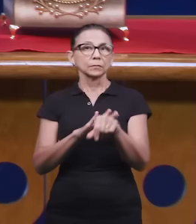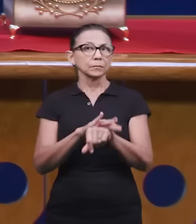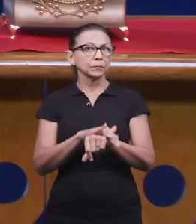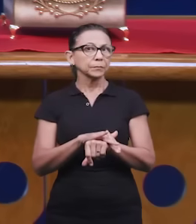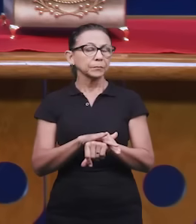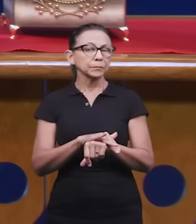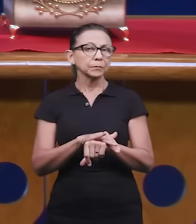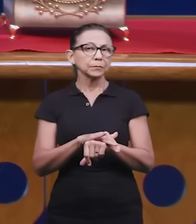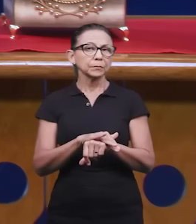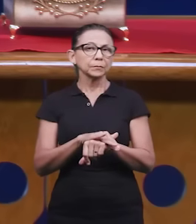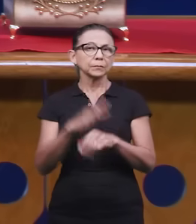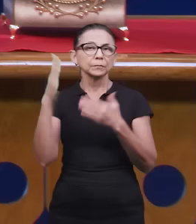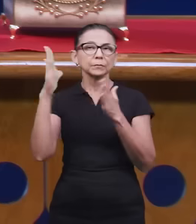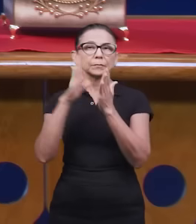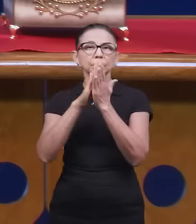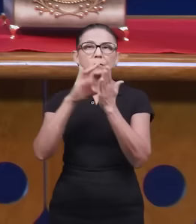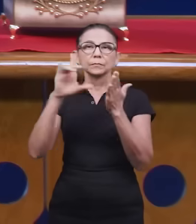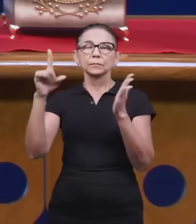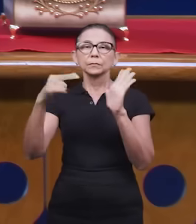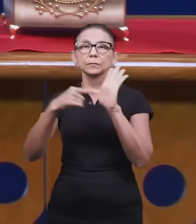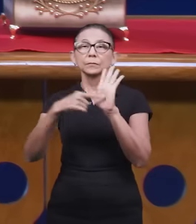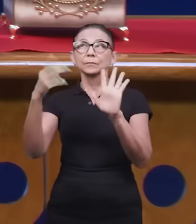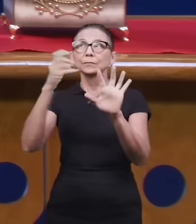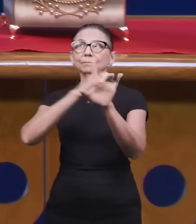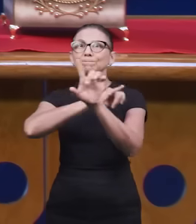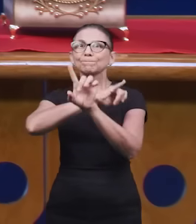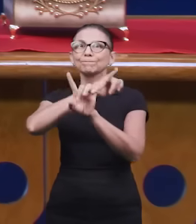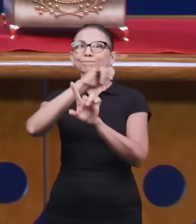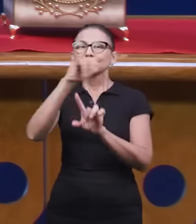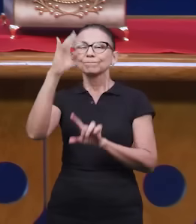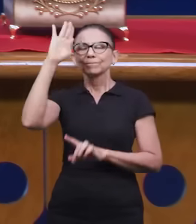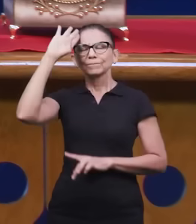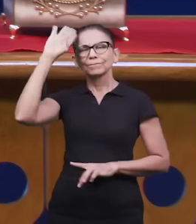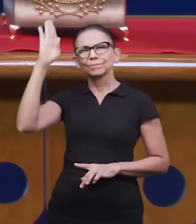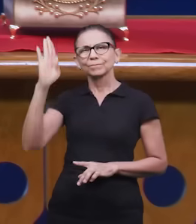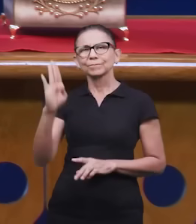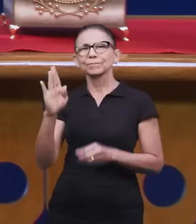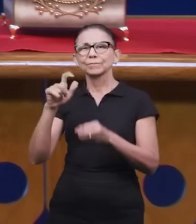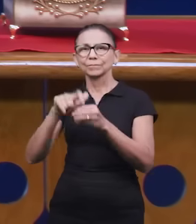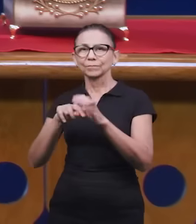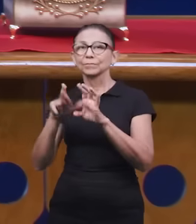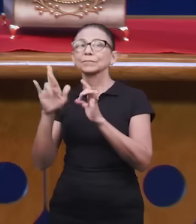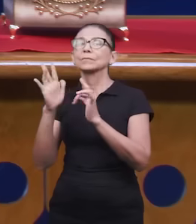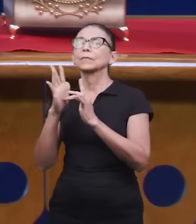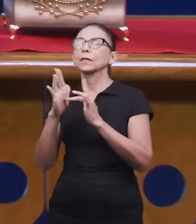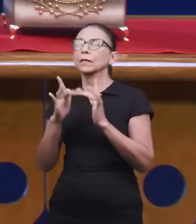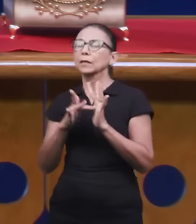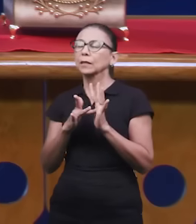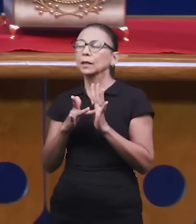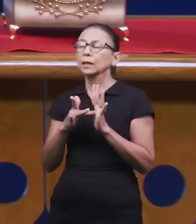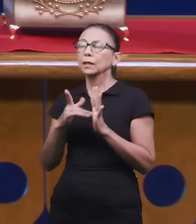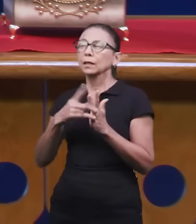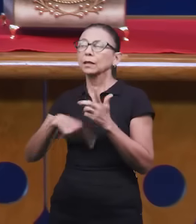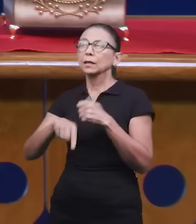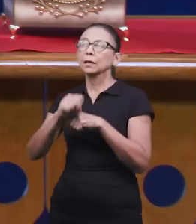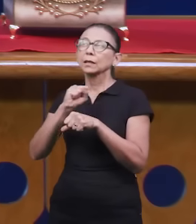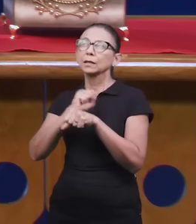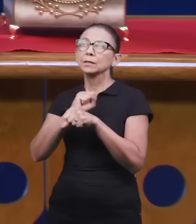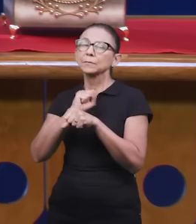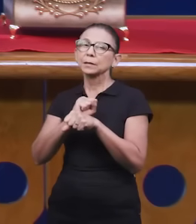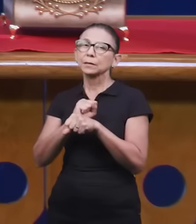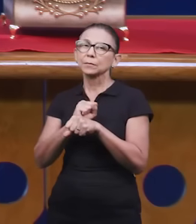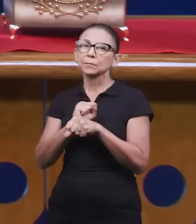noite, pela palavra que fala da maior profecia para a igreja, que é a volta do Senhor Jesus, na qual